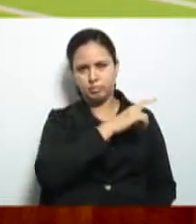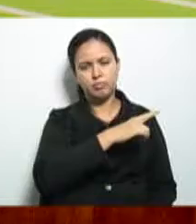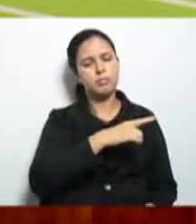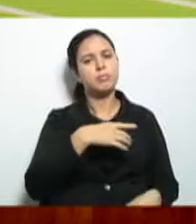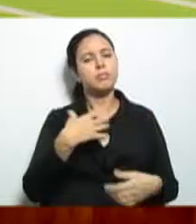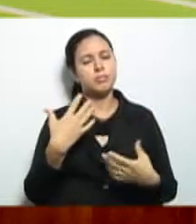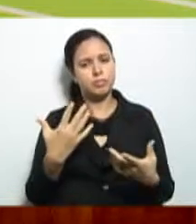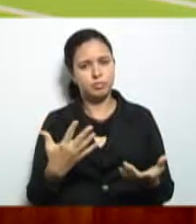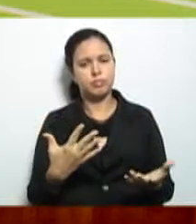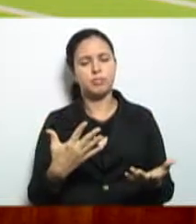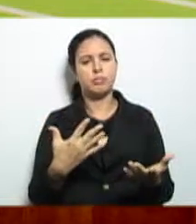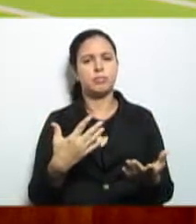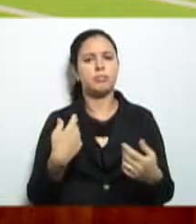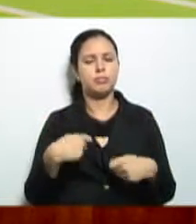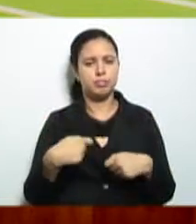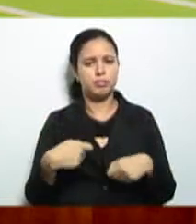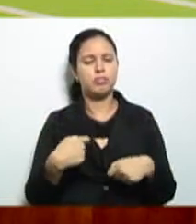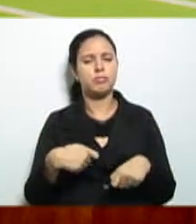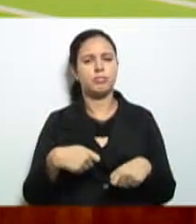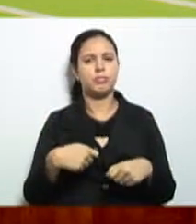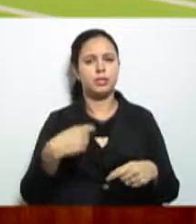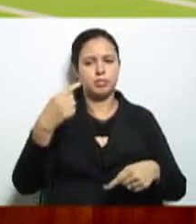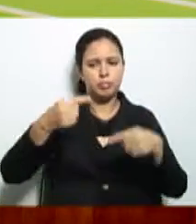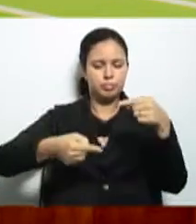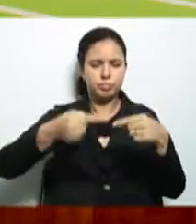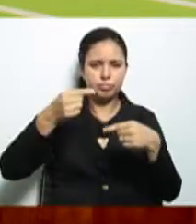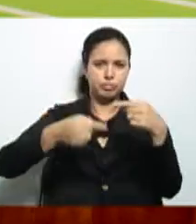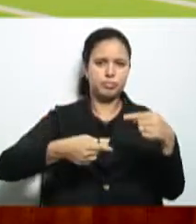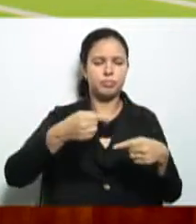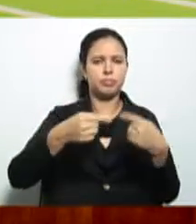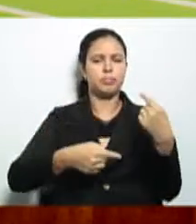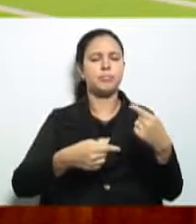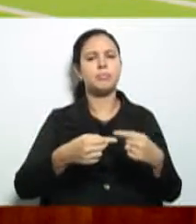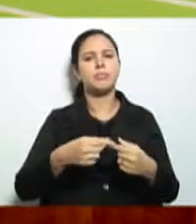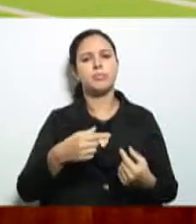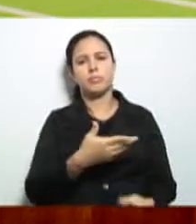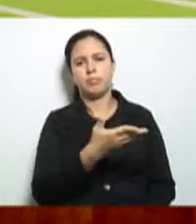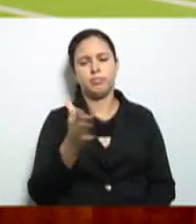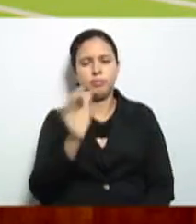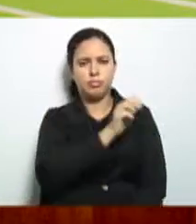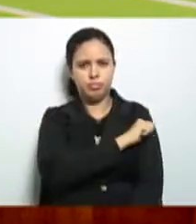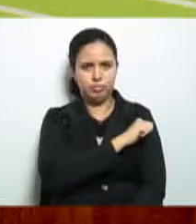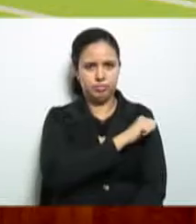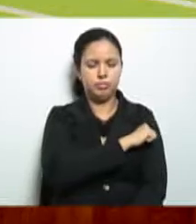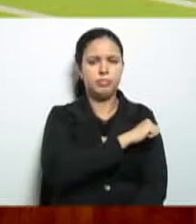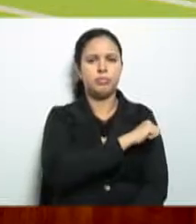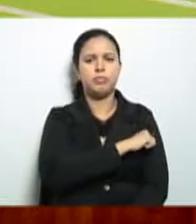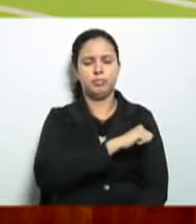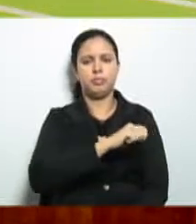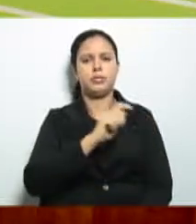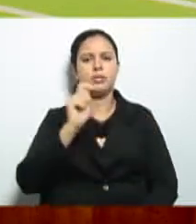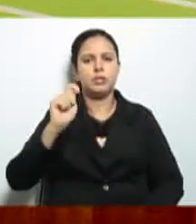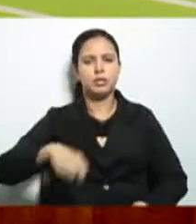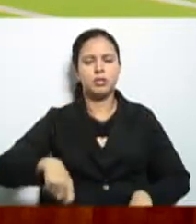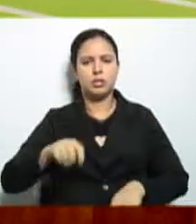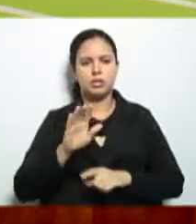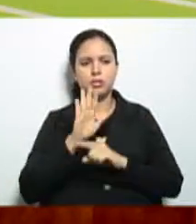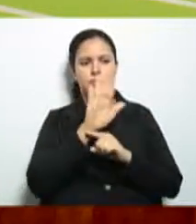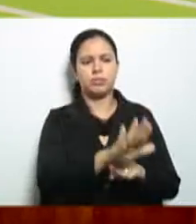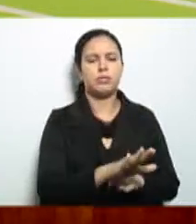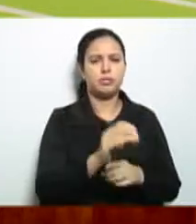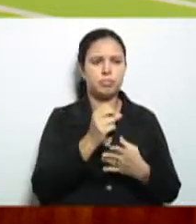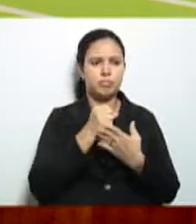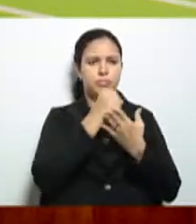queremos alertar e criar esse debate. E aí você, aluno, vai ter a chance de ajudar, de dar